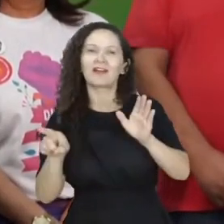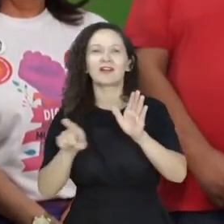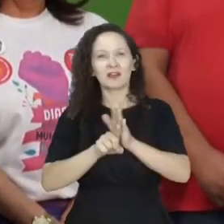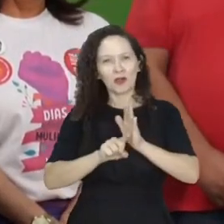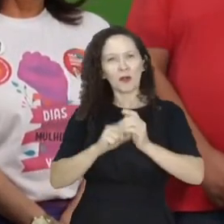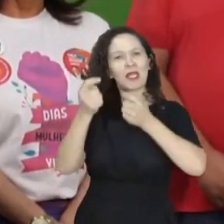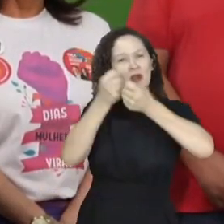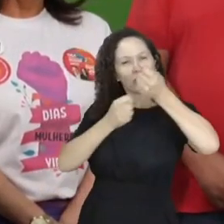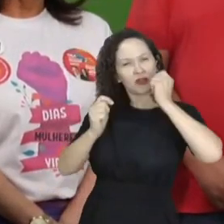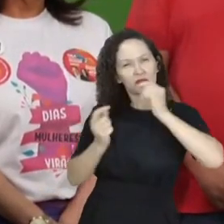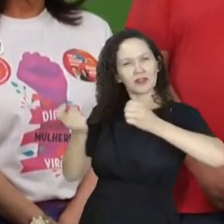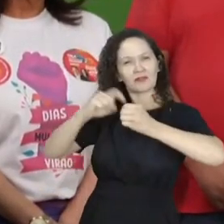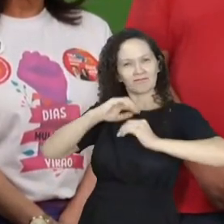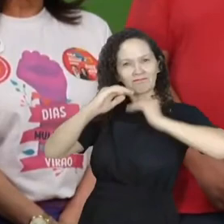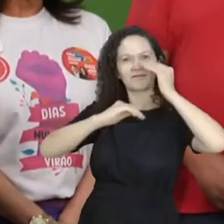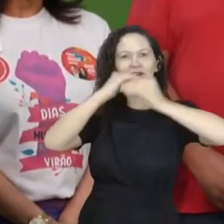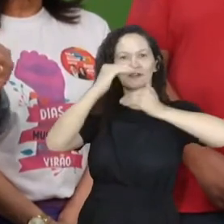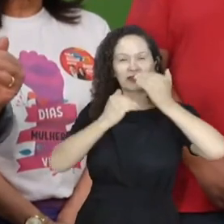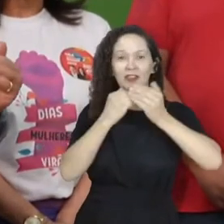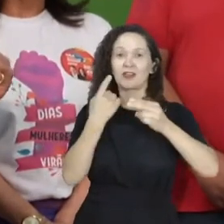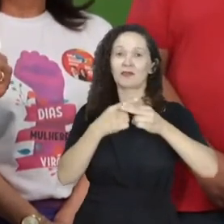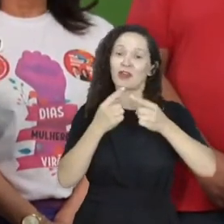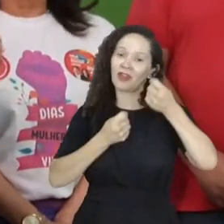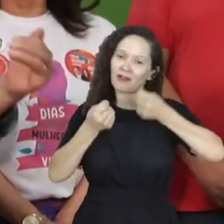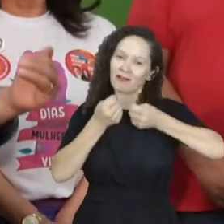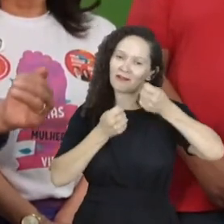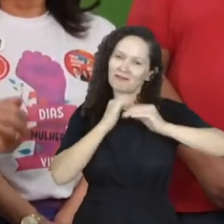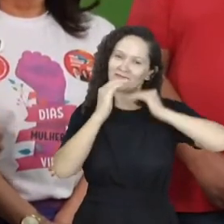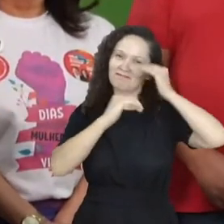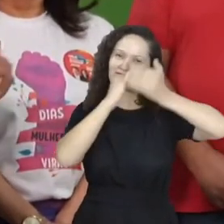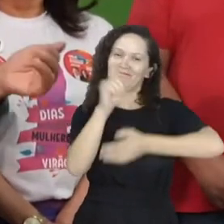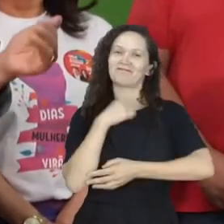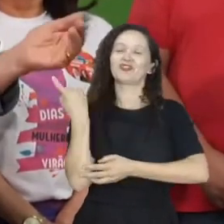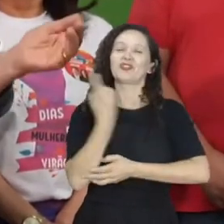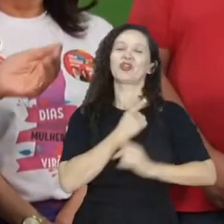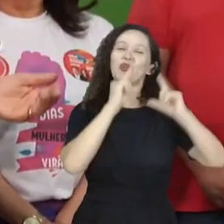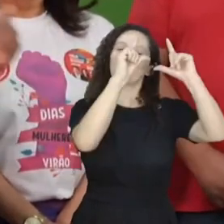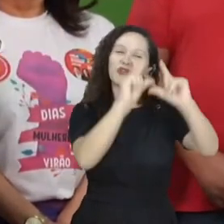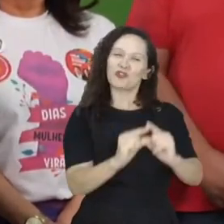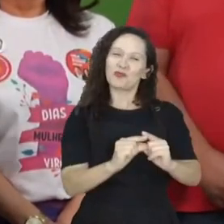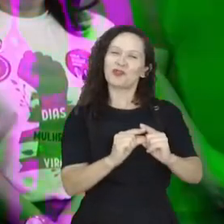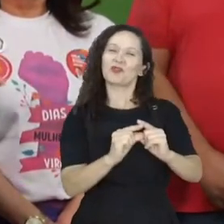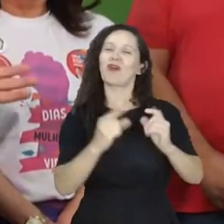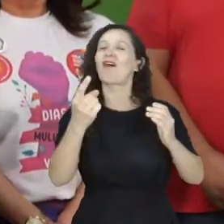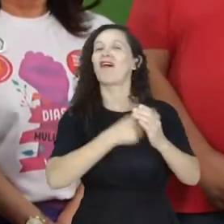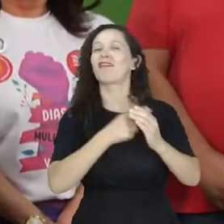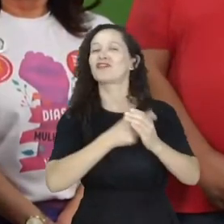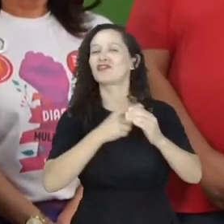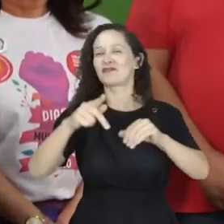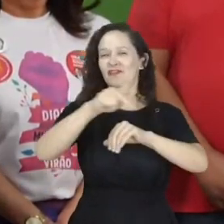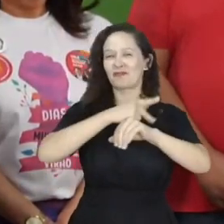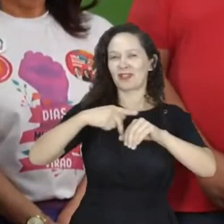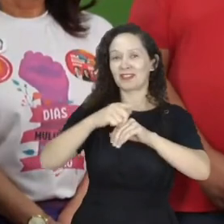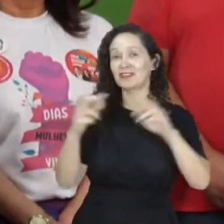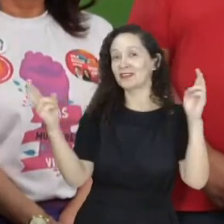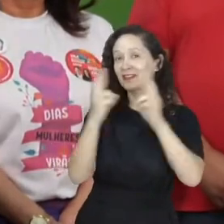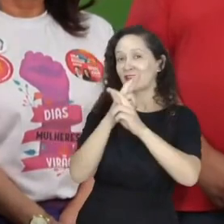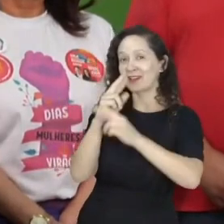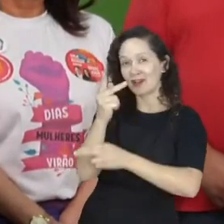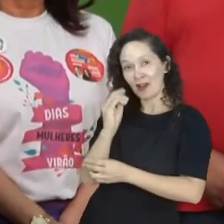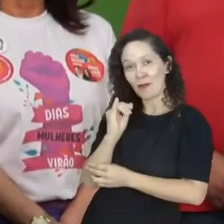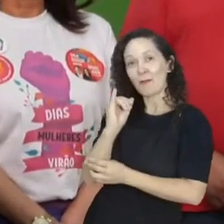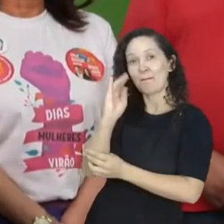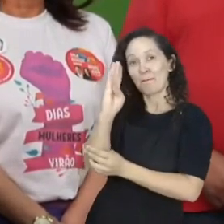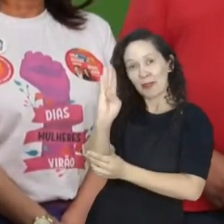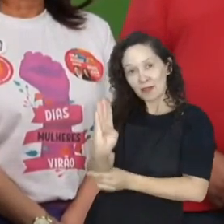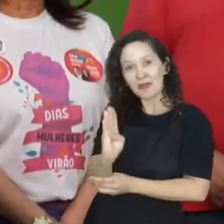para a economia crescer. Porque a economia crescendo, a gente diminui a dívida interna com relação ao PIB. A gente melhora